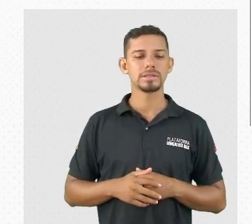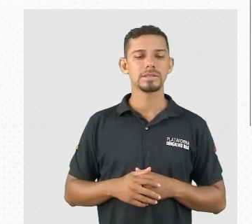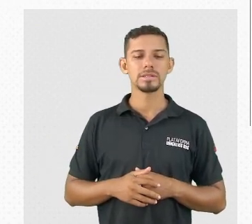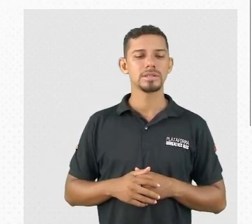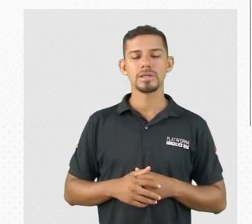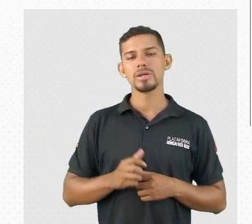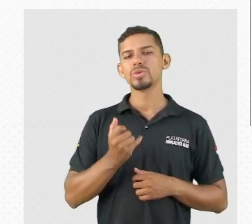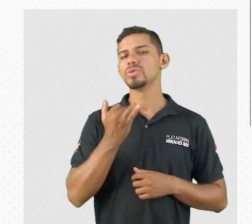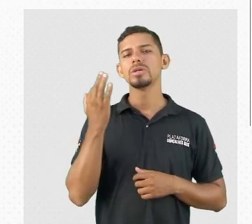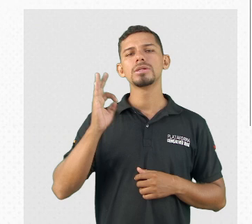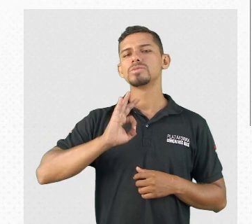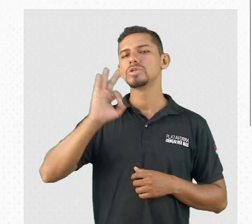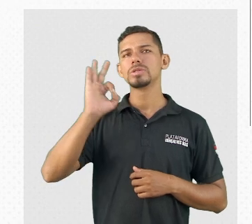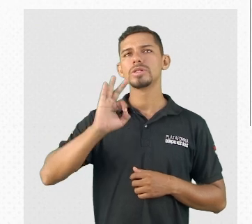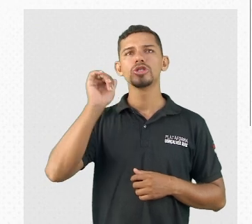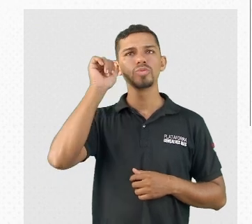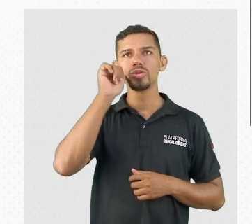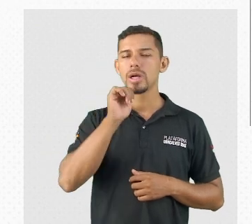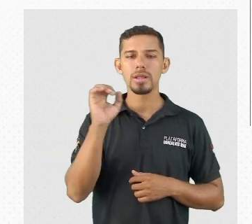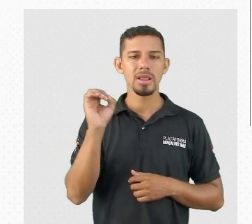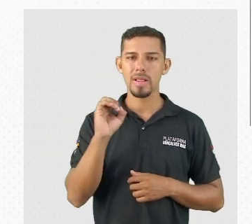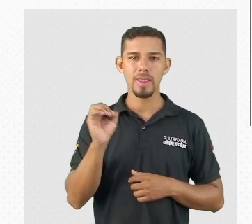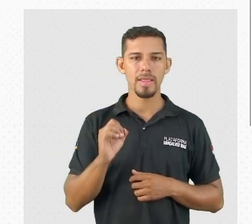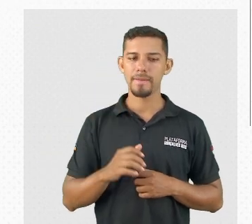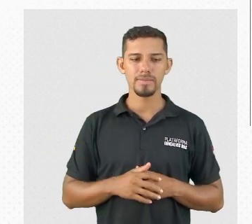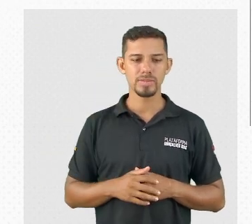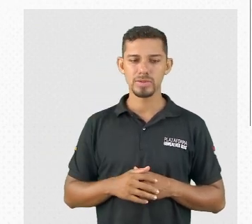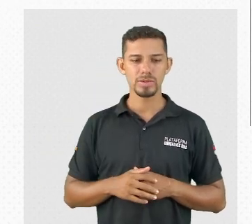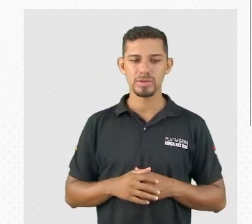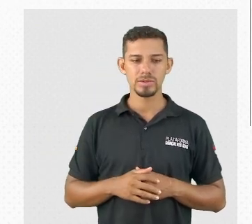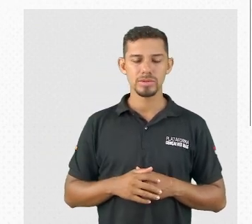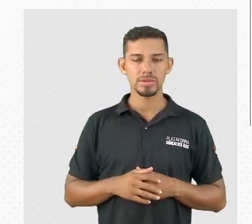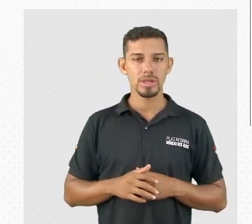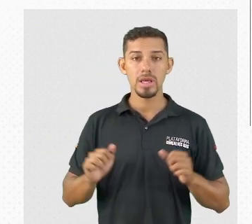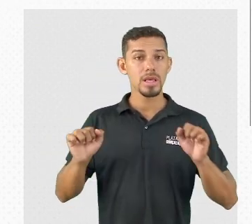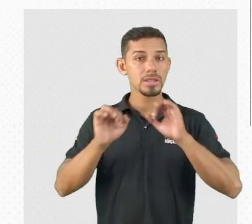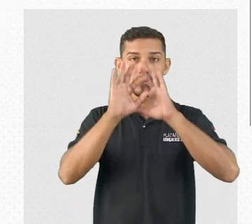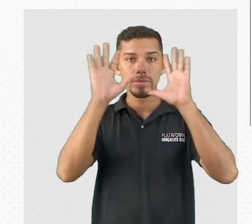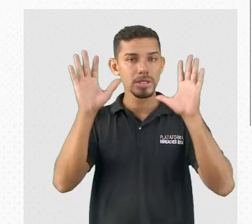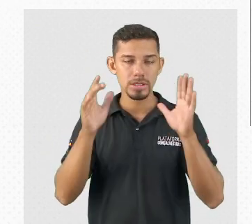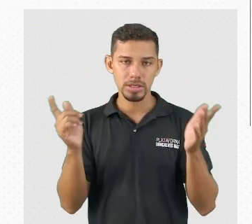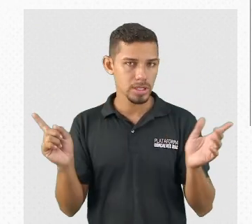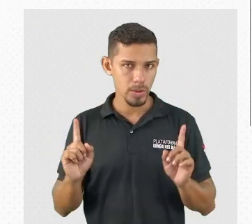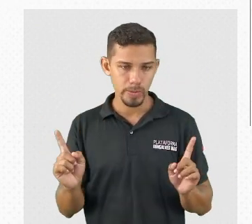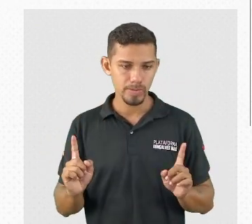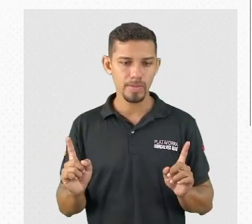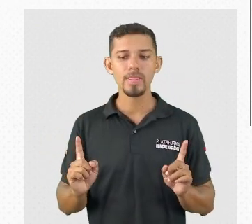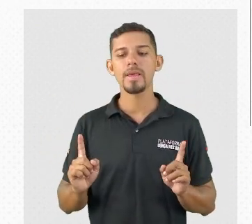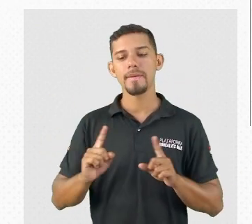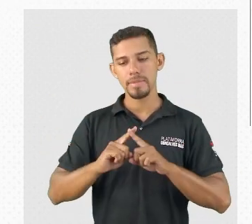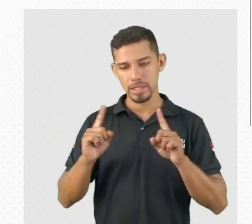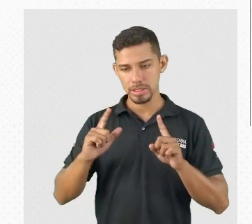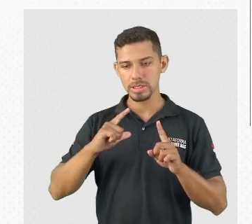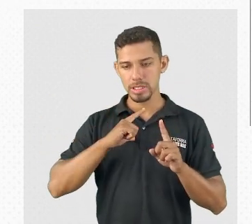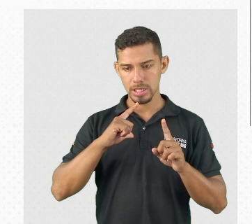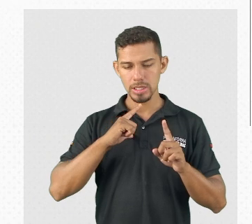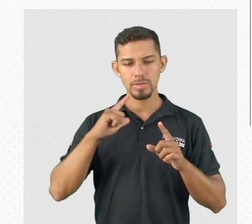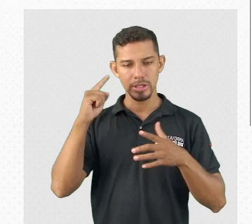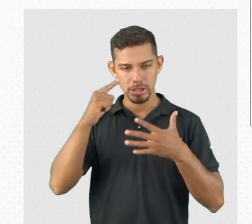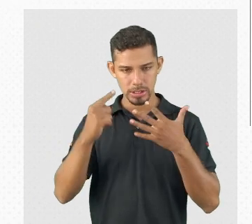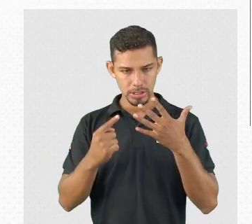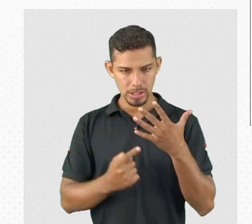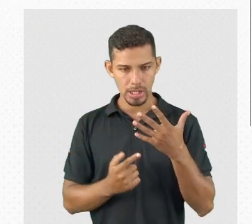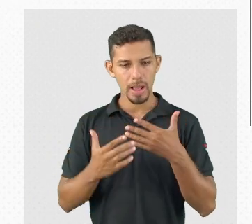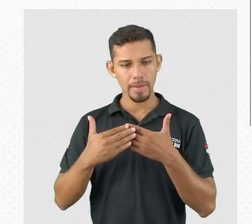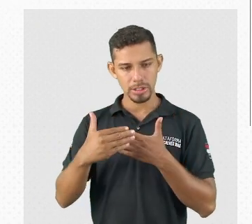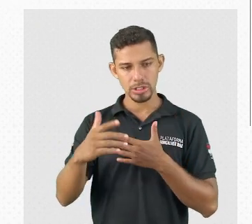tantos % de mulheres. Não fala dessa forma explícita. Porém, existe ali uma interpretação a partir